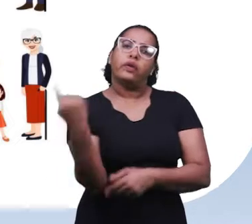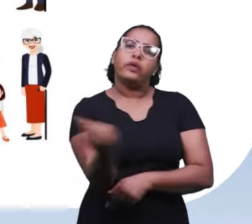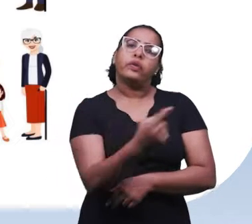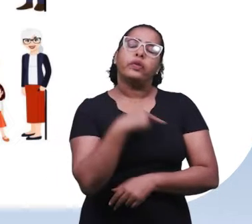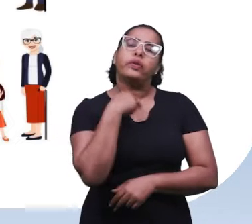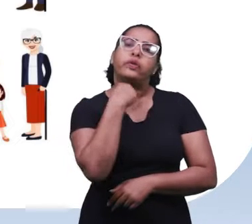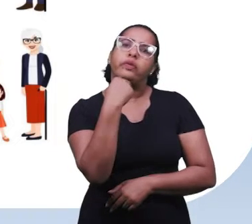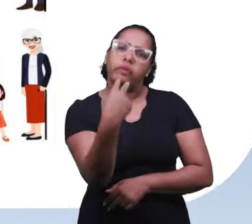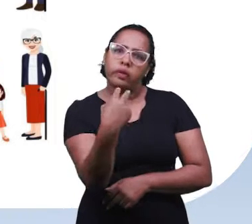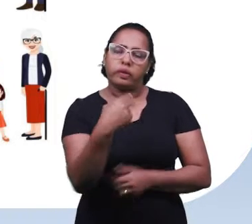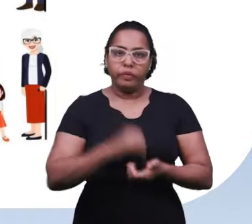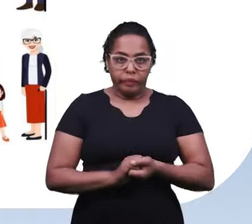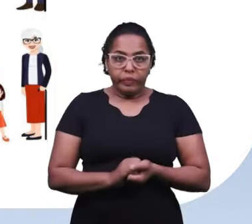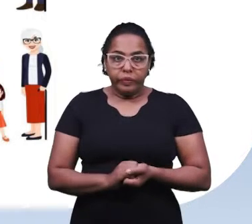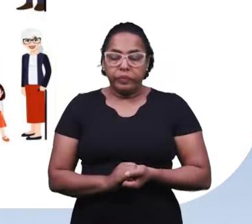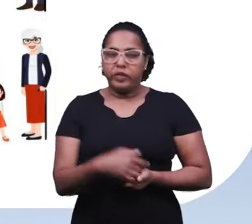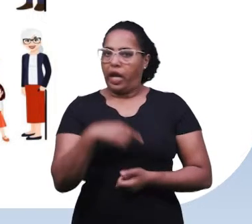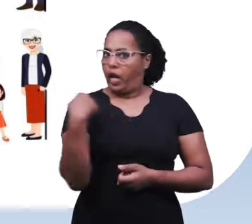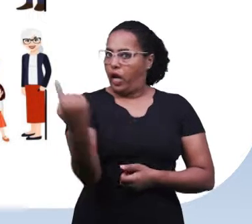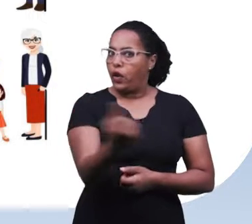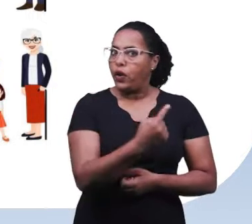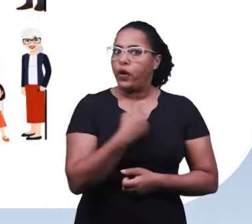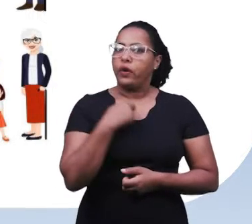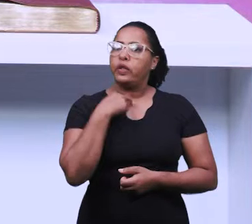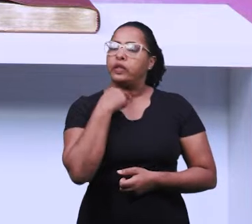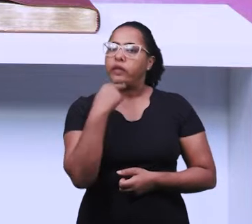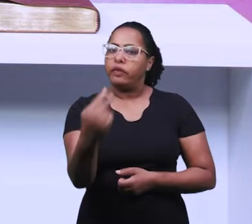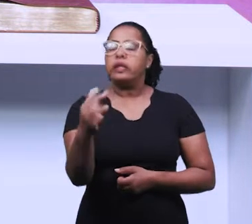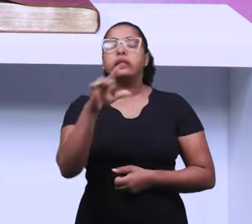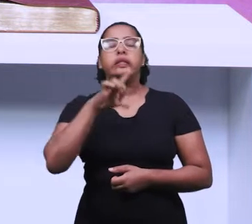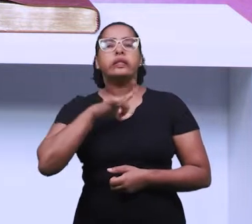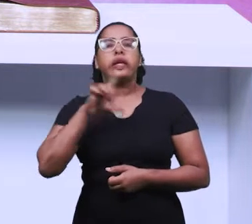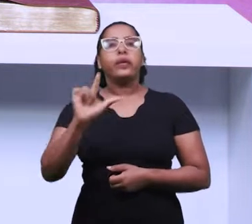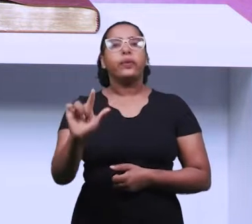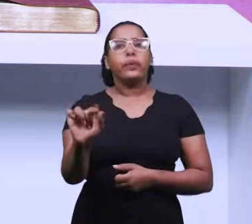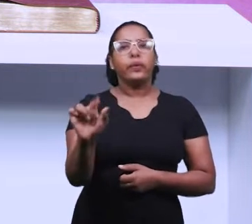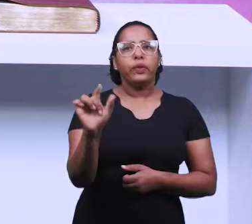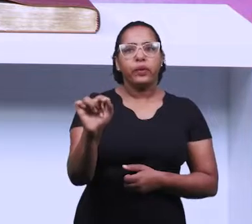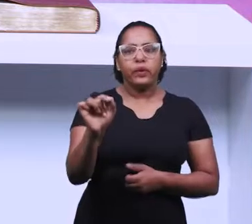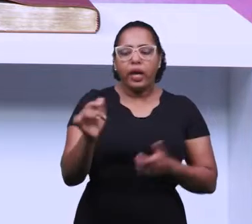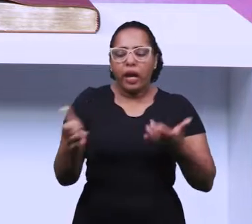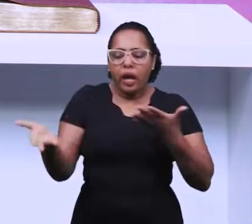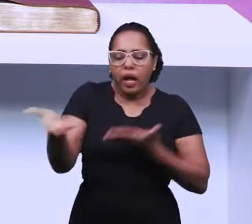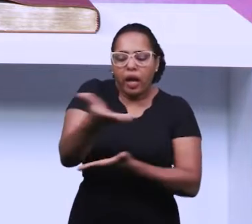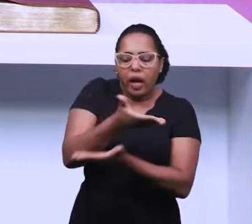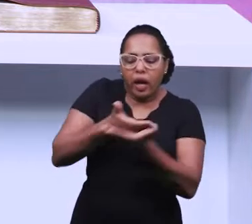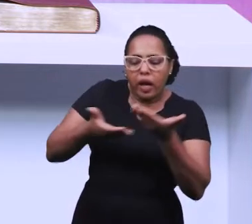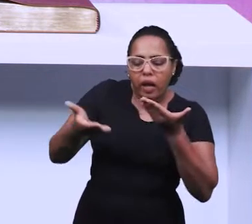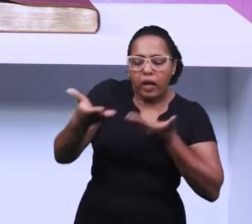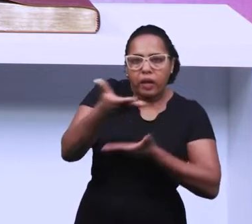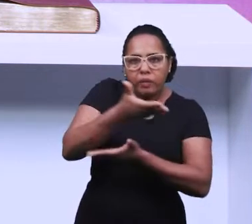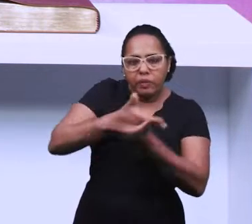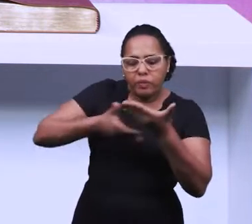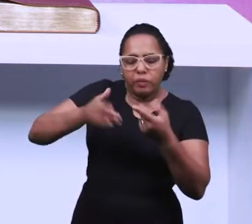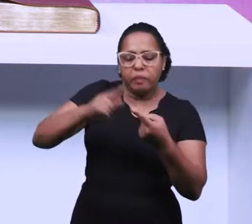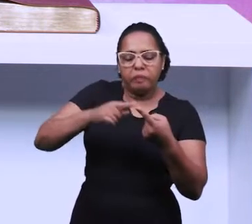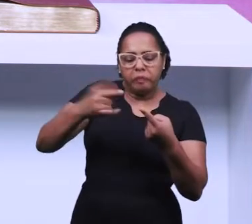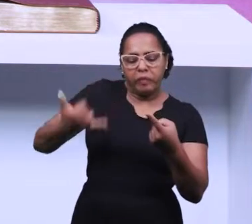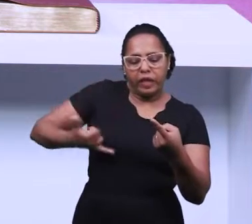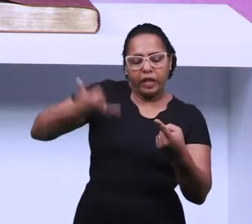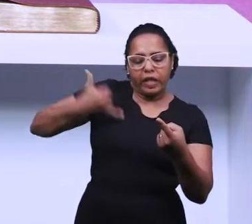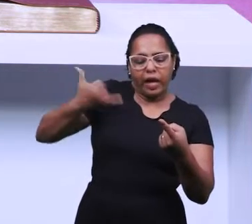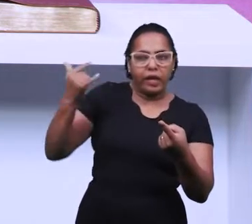Porque aqui a nossa voz tem participando a